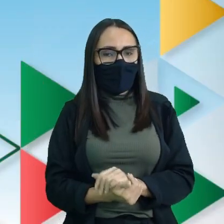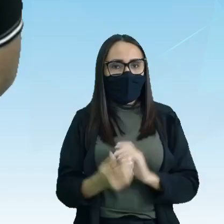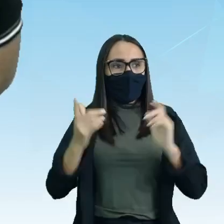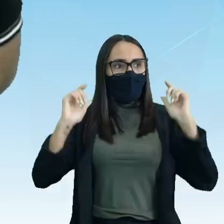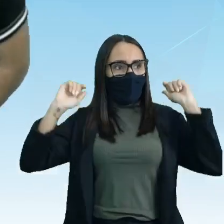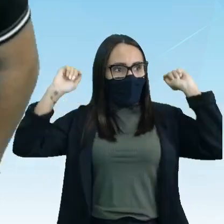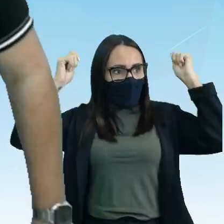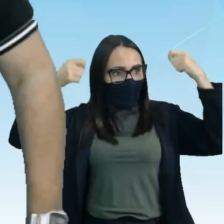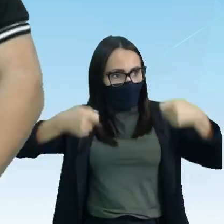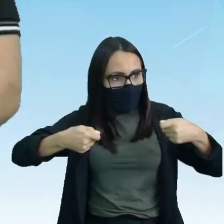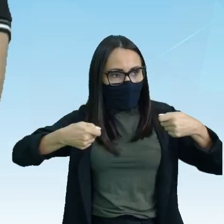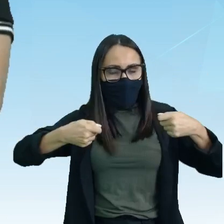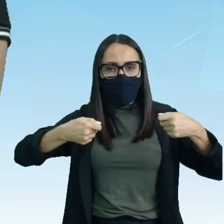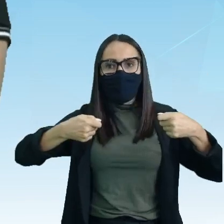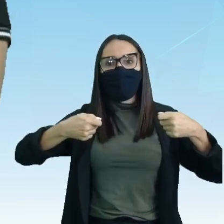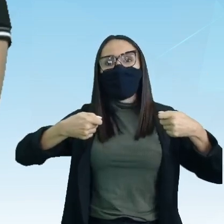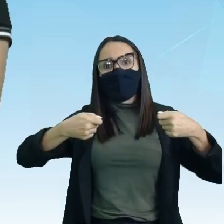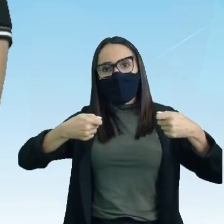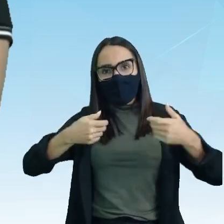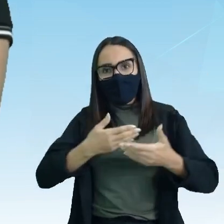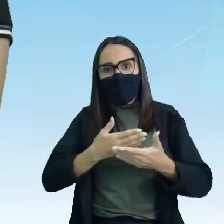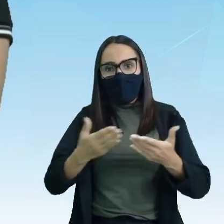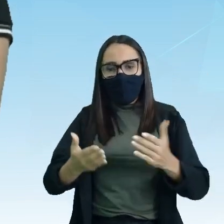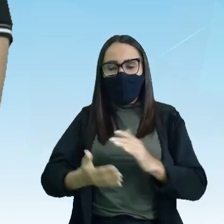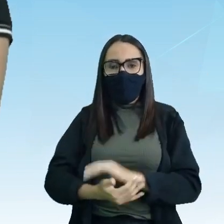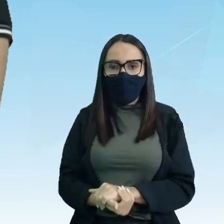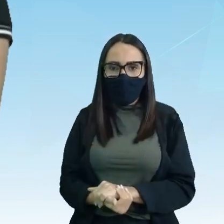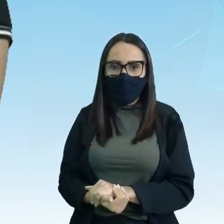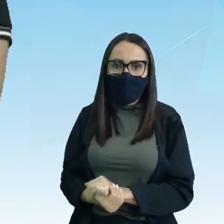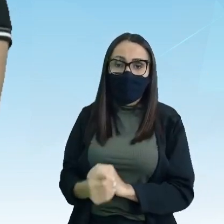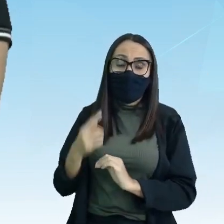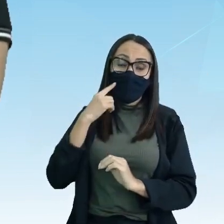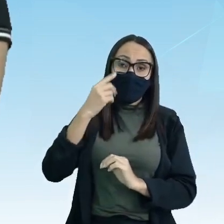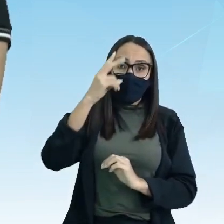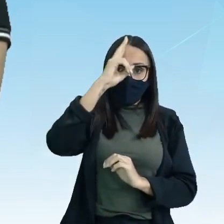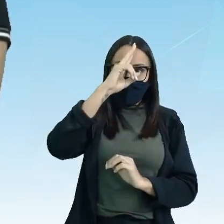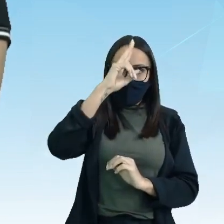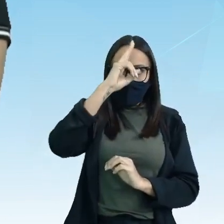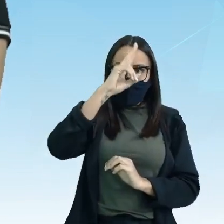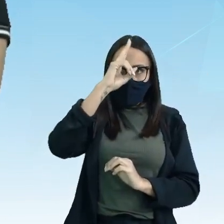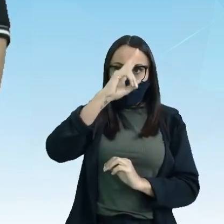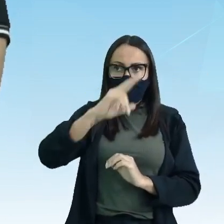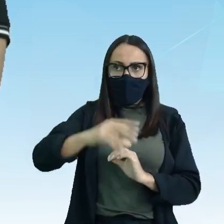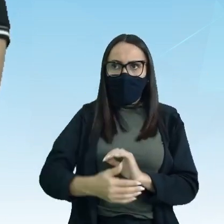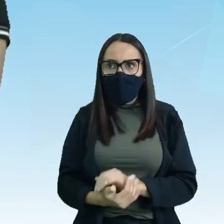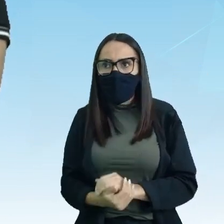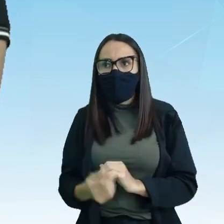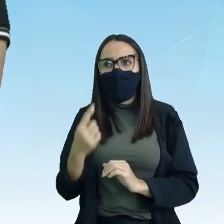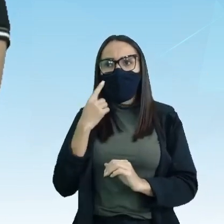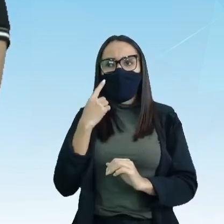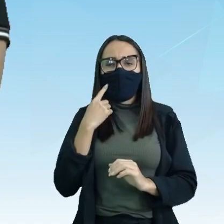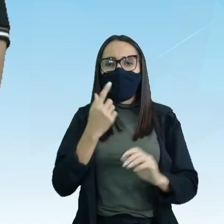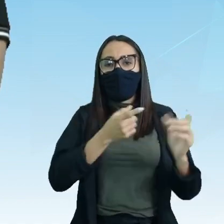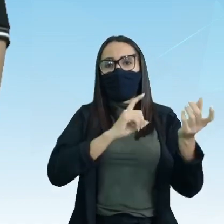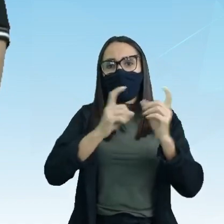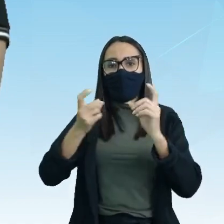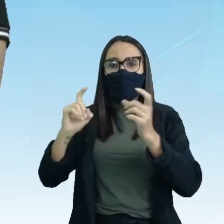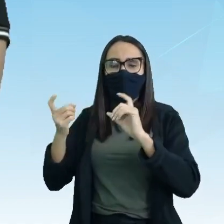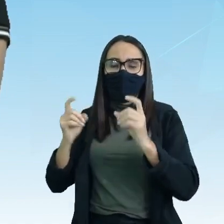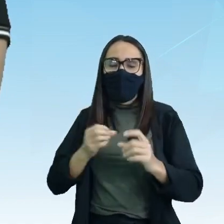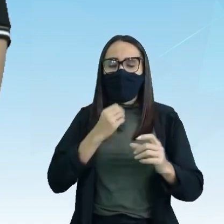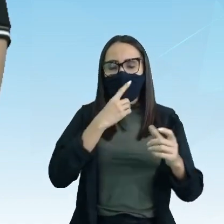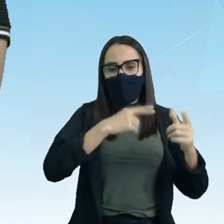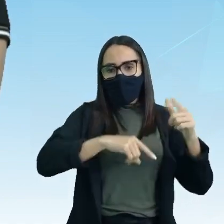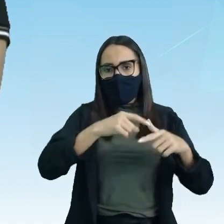de São José. Professor, bem interessante a gente lembrar que nessa série a gente debate tanto os bens